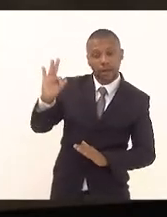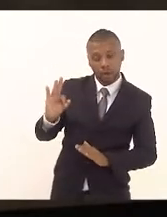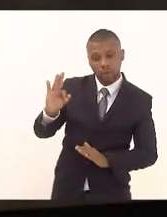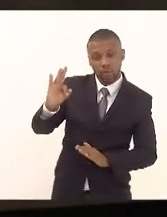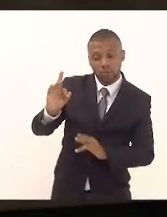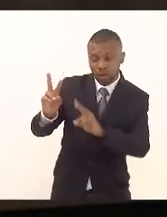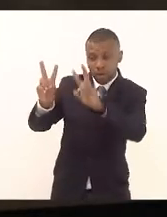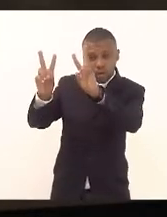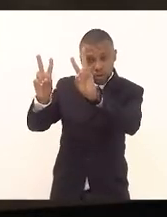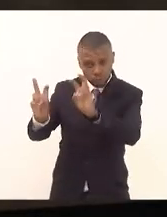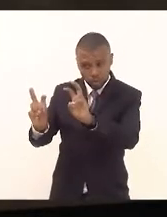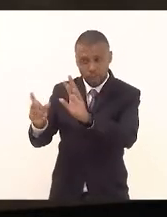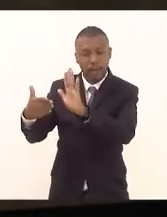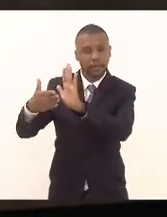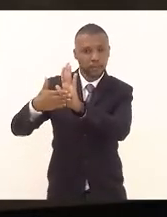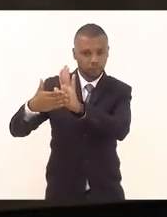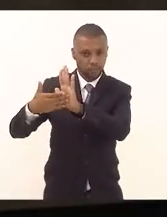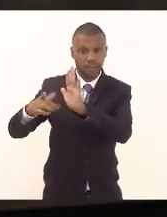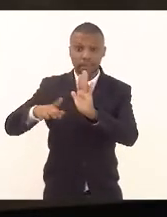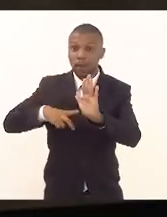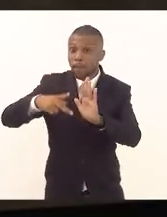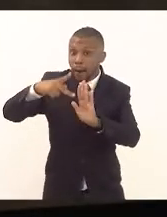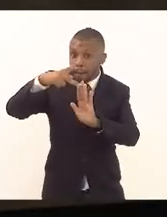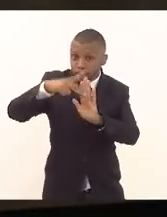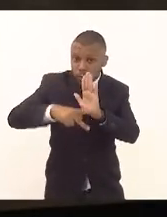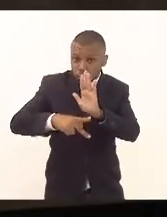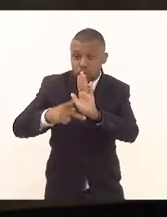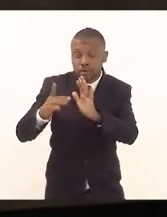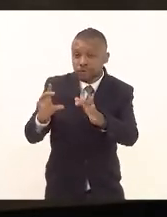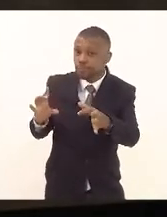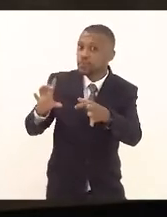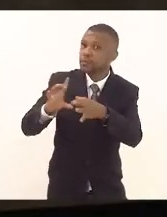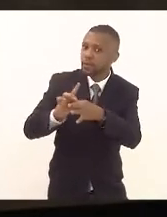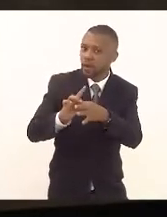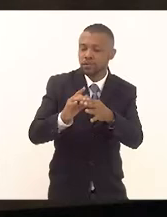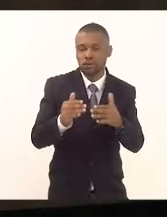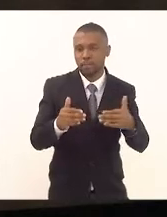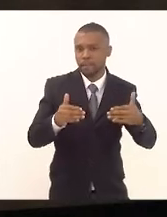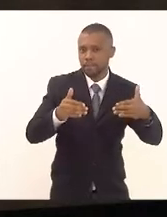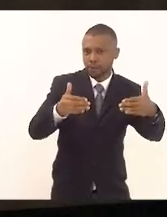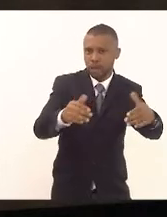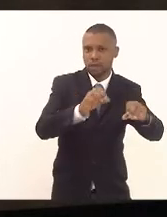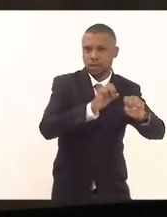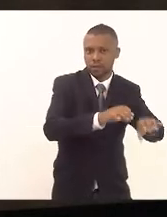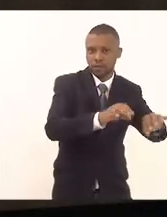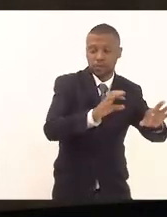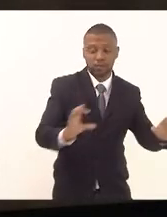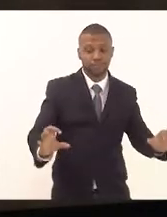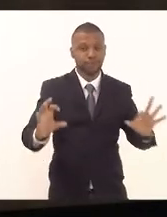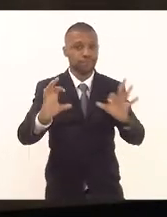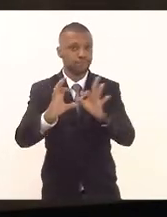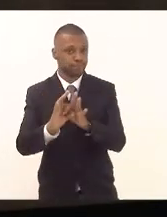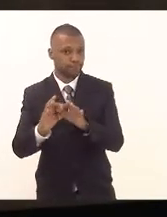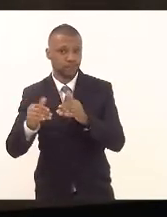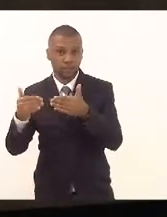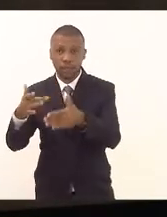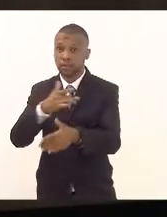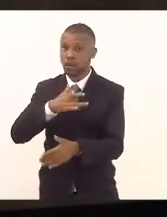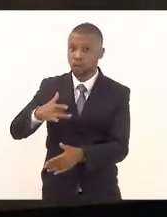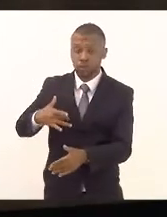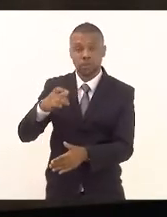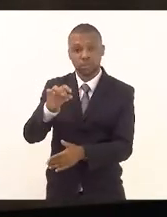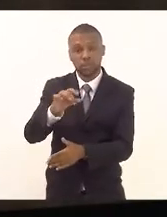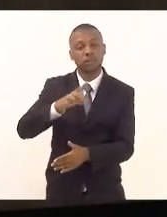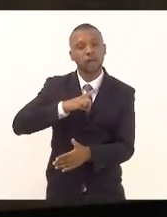sobre a matéria. Existe uma portaria interministerial do Ministério da Educação e do Ministério da Saúde que disciplina a revalidação dos cursos de